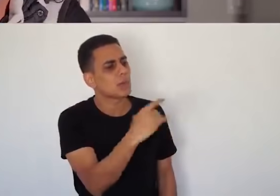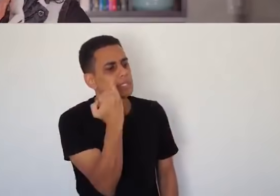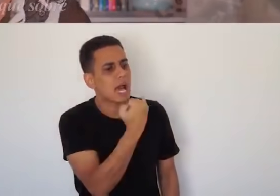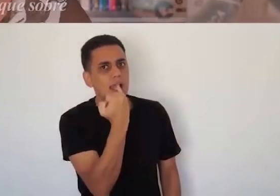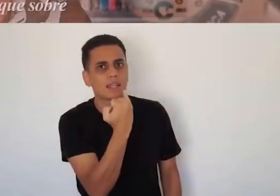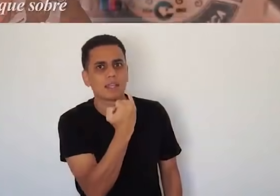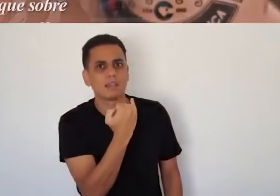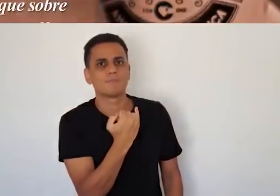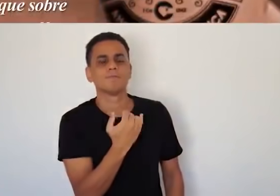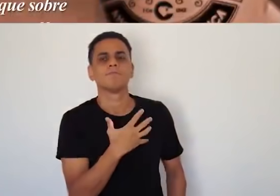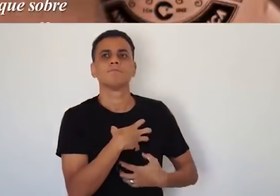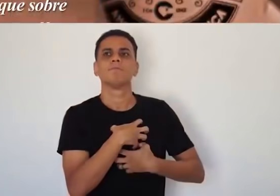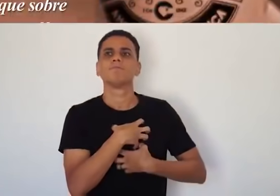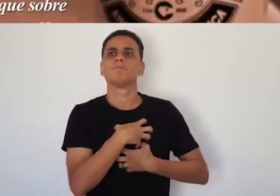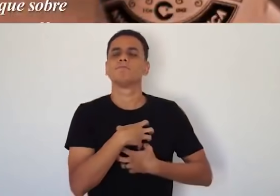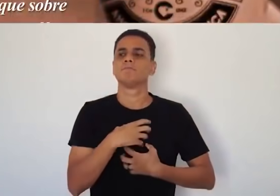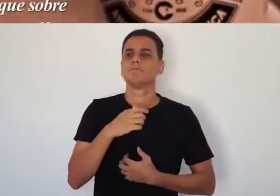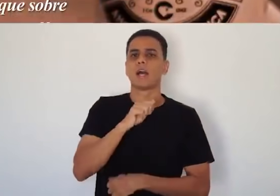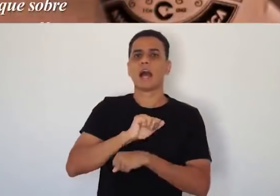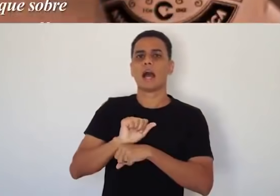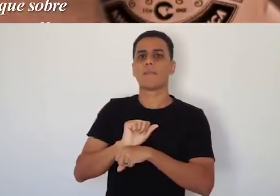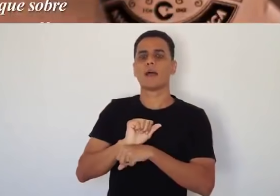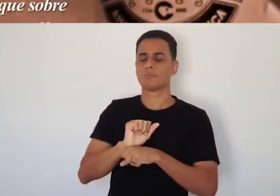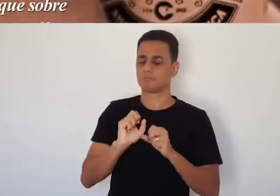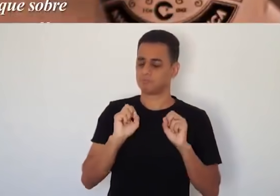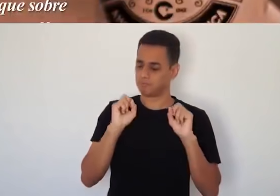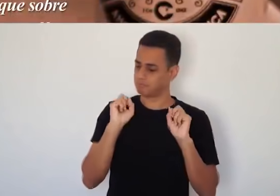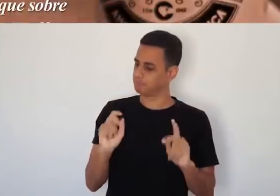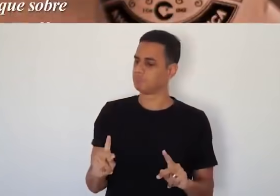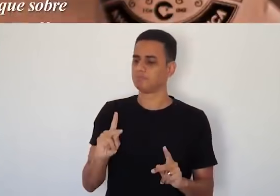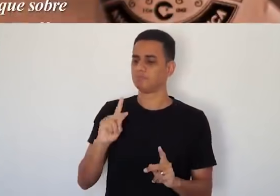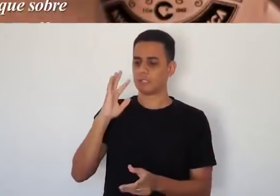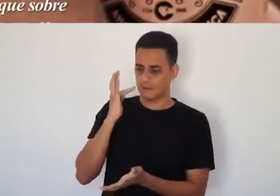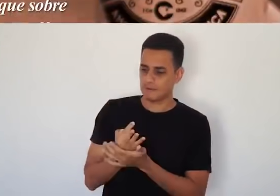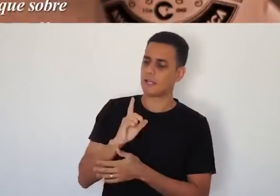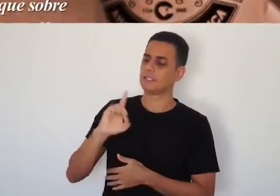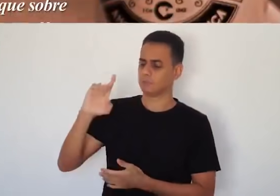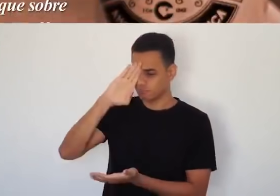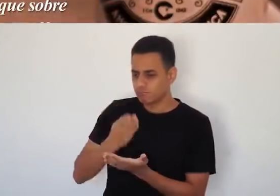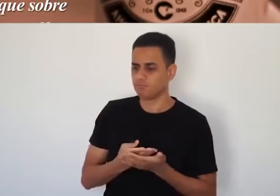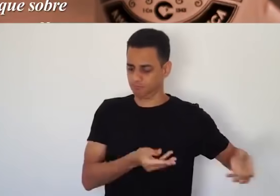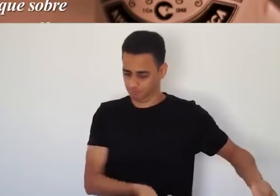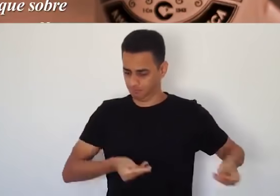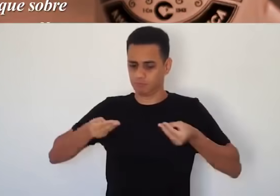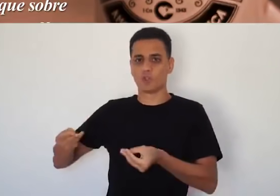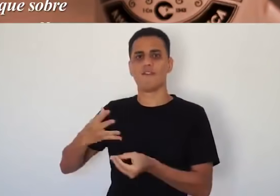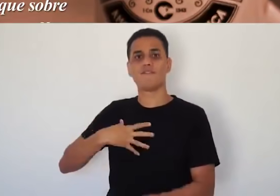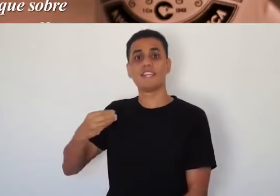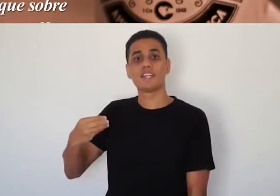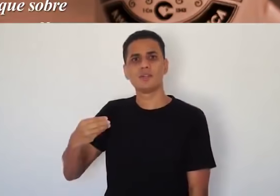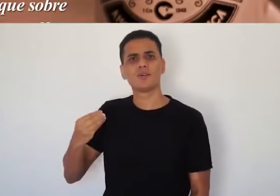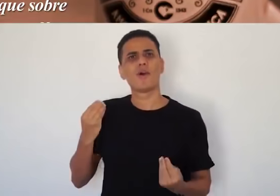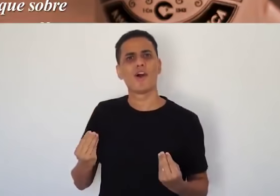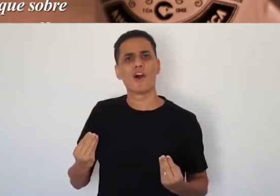fé. Olha lá, versículo 20, ele diz, quer certificar-se de que a fé sem obras é inútil? Não foi Abraão, nosso antepassado